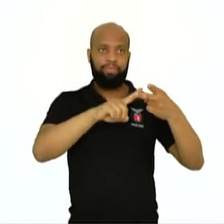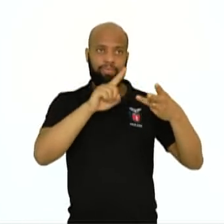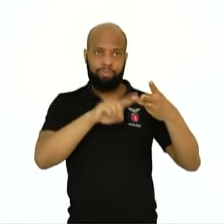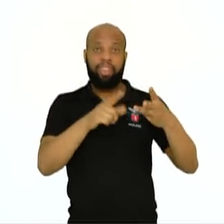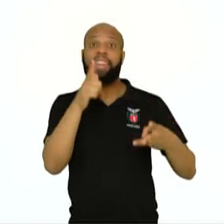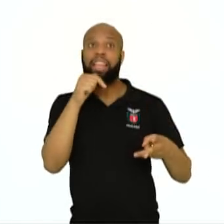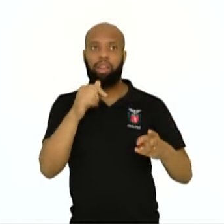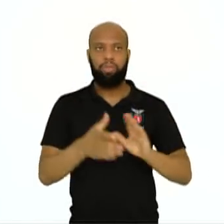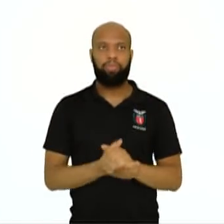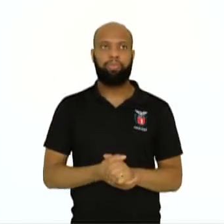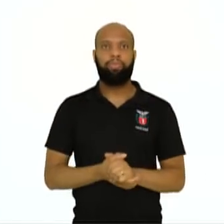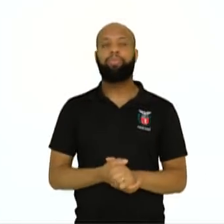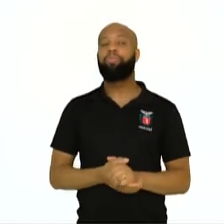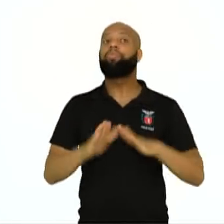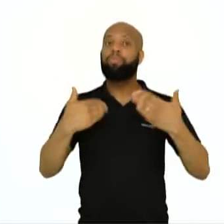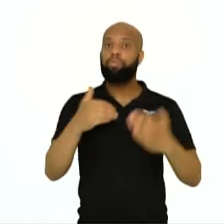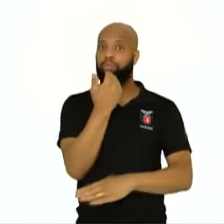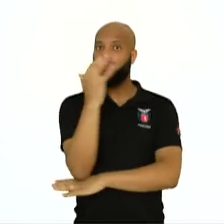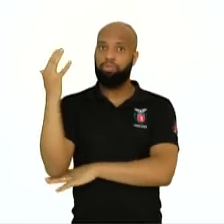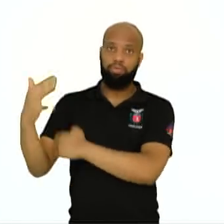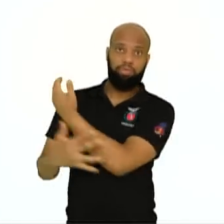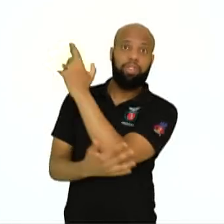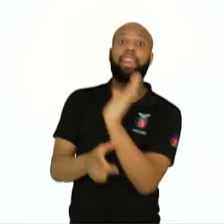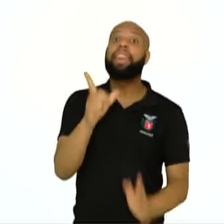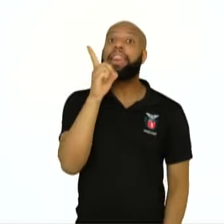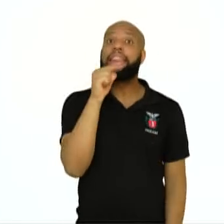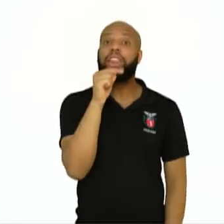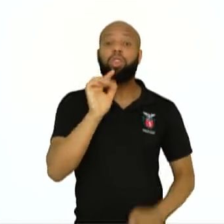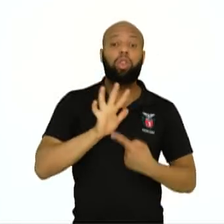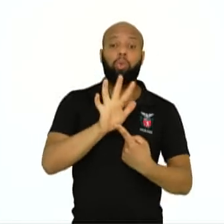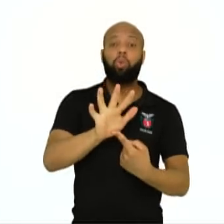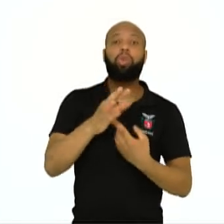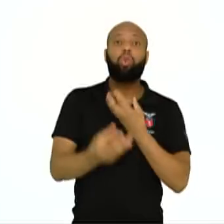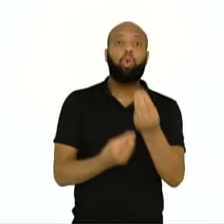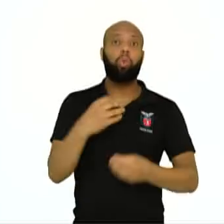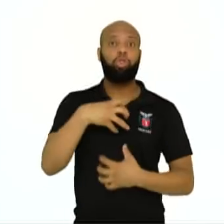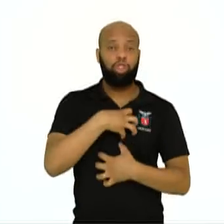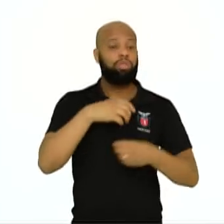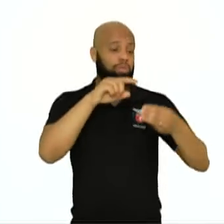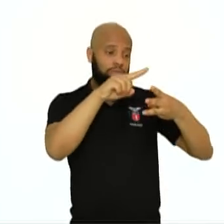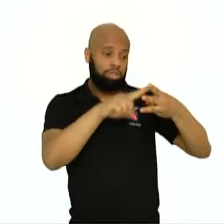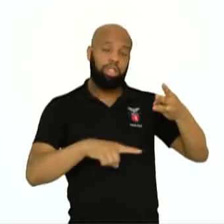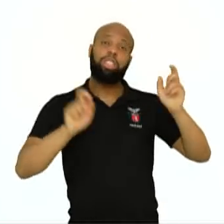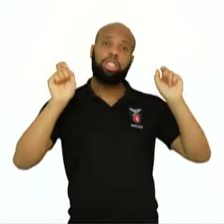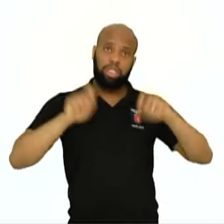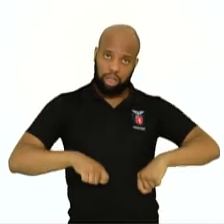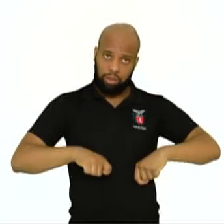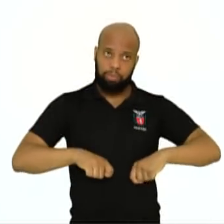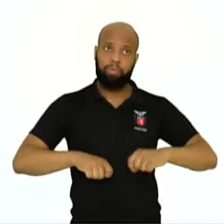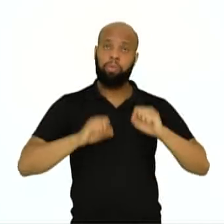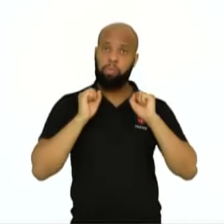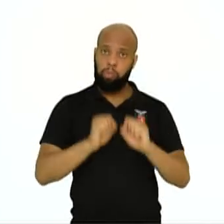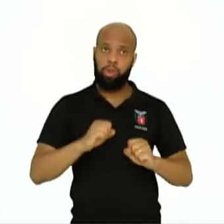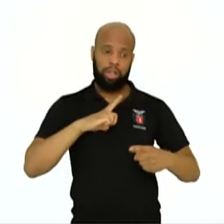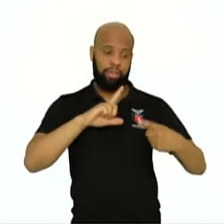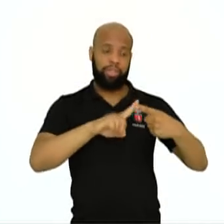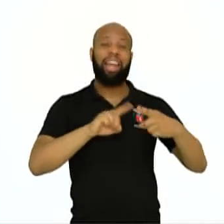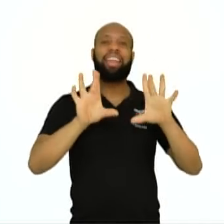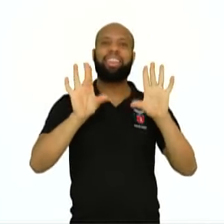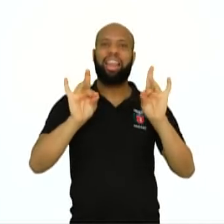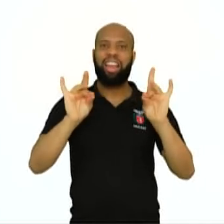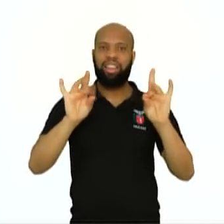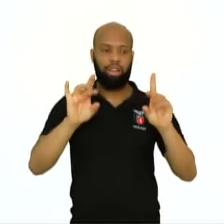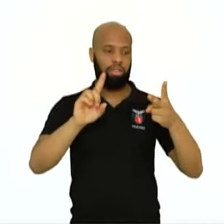essa água vai passar por esses estados físicos. Nessa imagem que eu trago para vocês, a gente consegue observar na